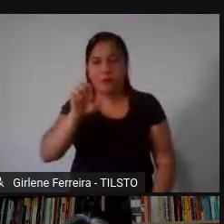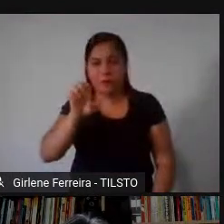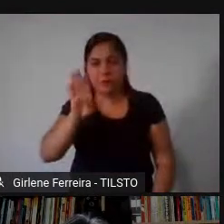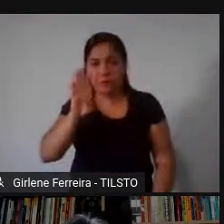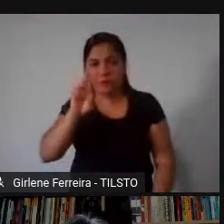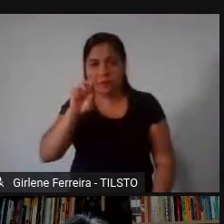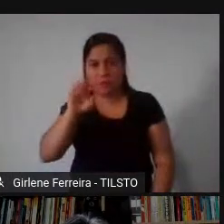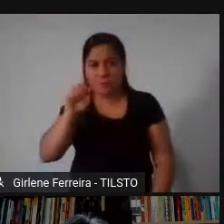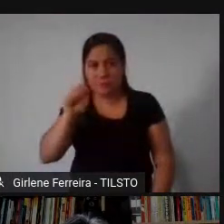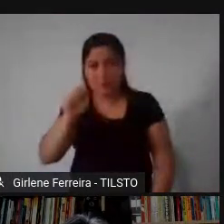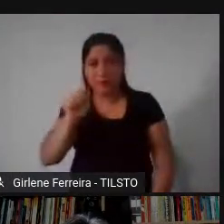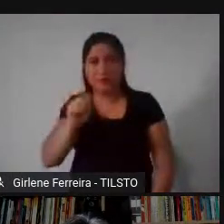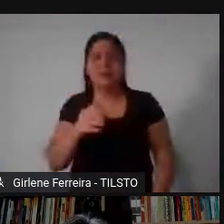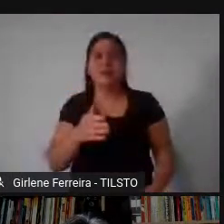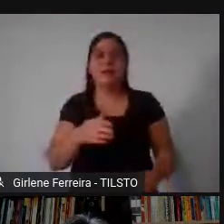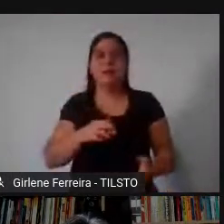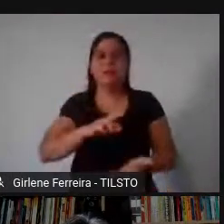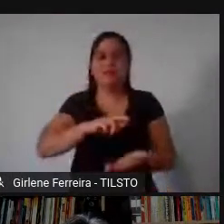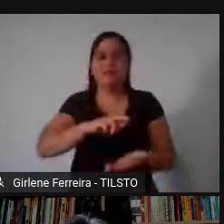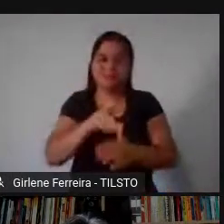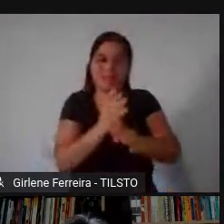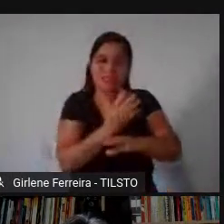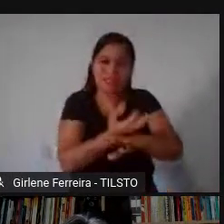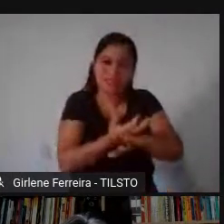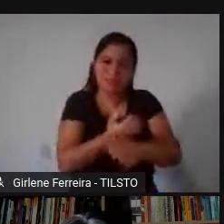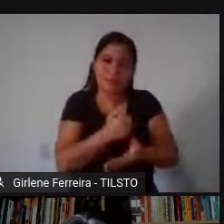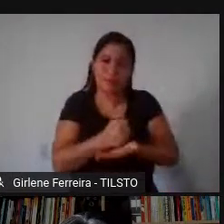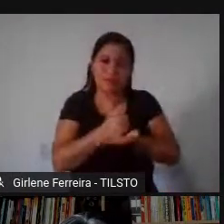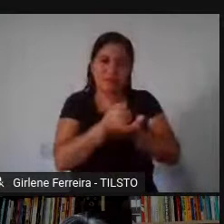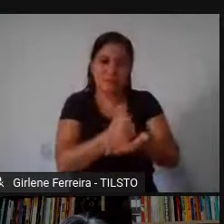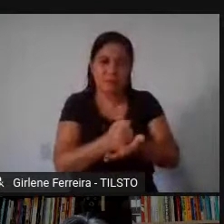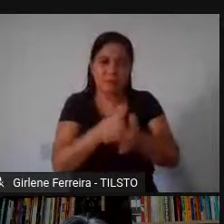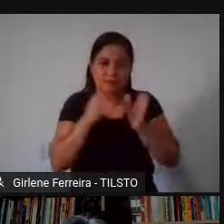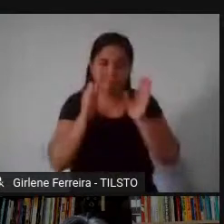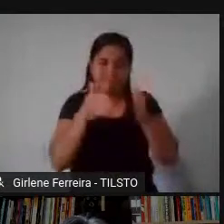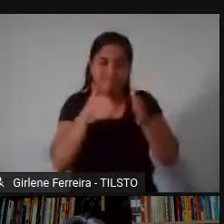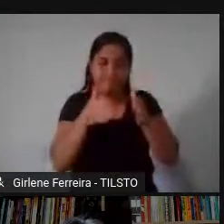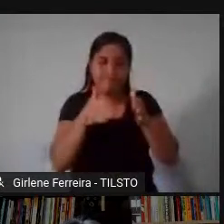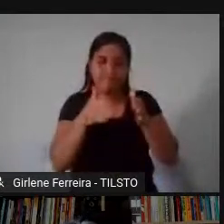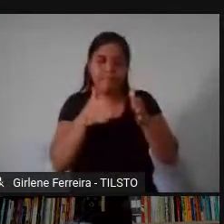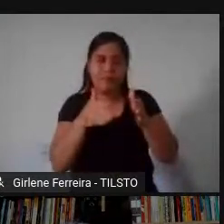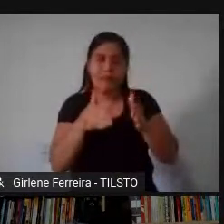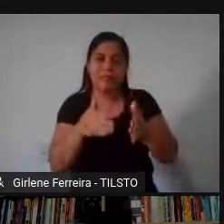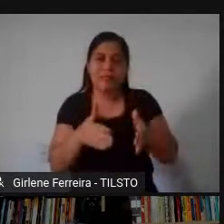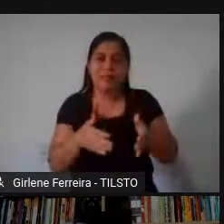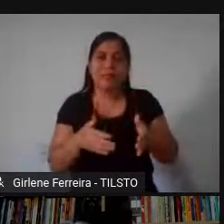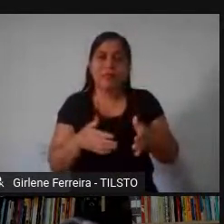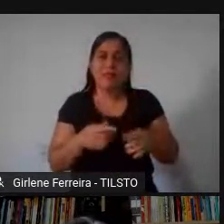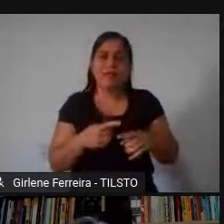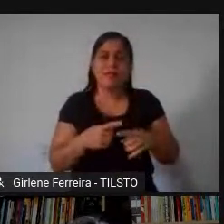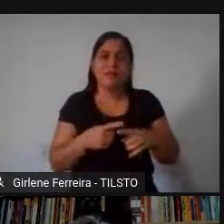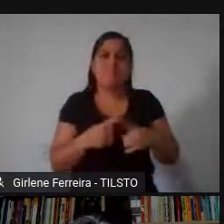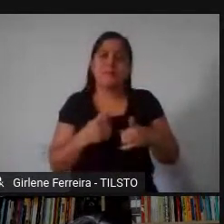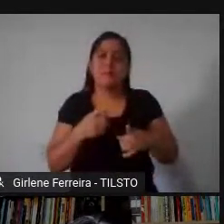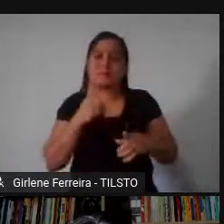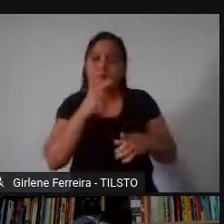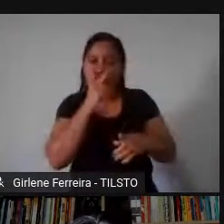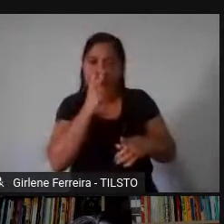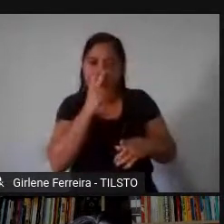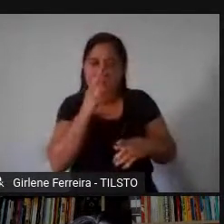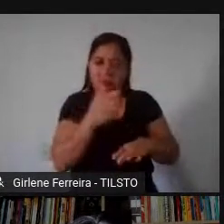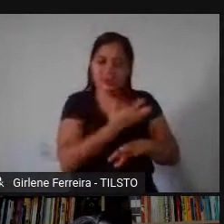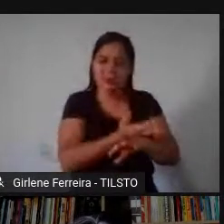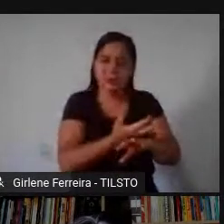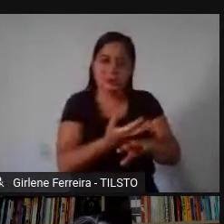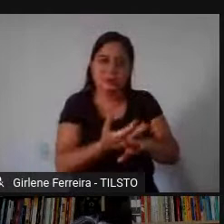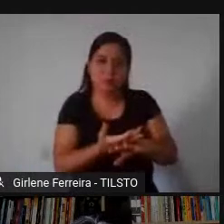diretamente aplicadas, não estou dizendo que não são aplicadas, mas não são tão diretamente aplicadas assim, fica um pouco marginalizado em relação a essas outras disciplinas que a gente está tendo, porque